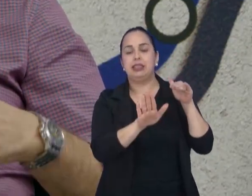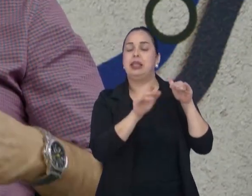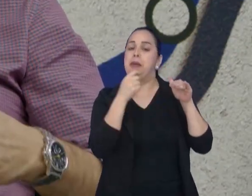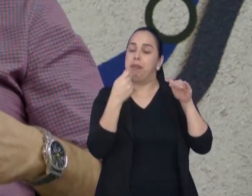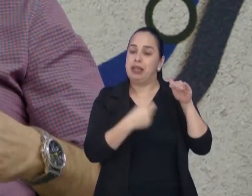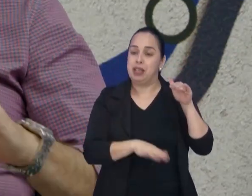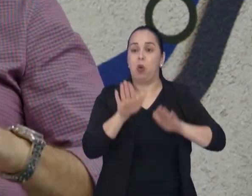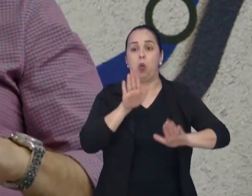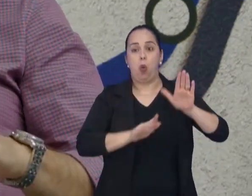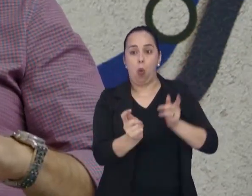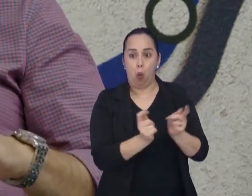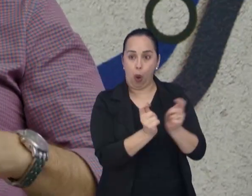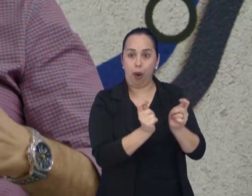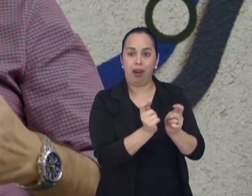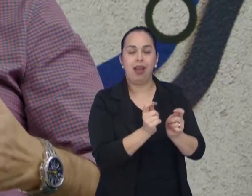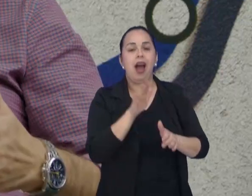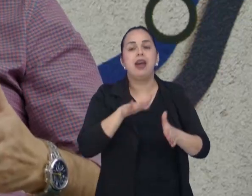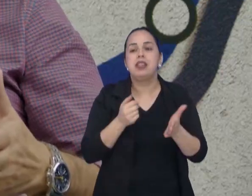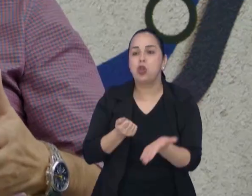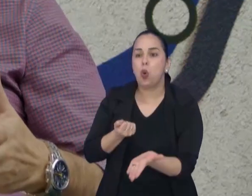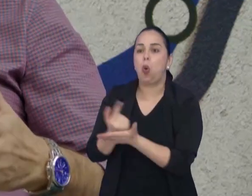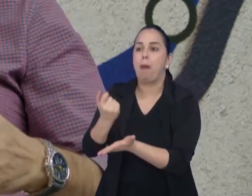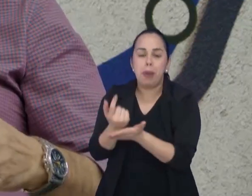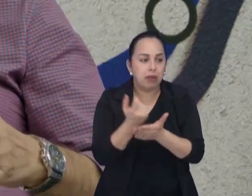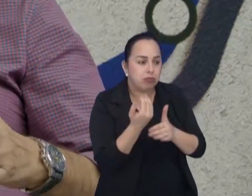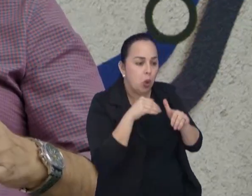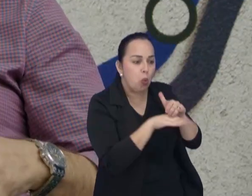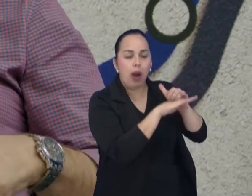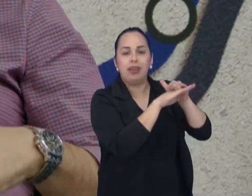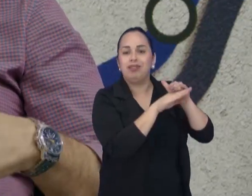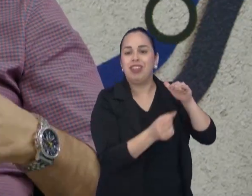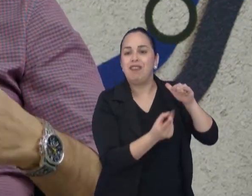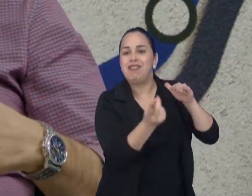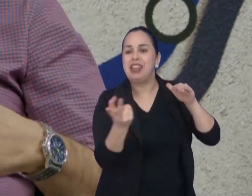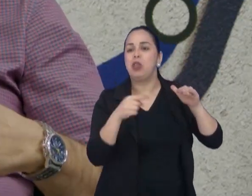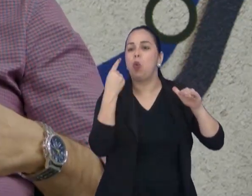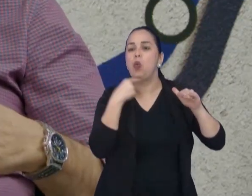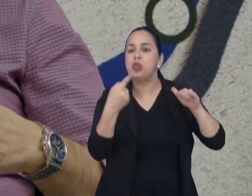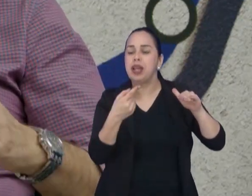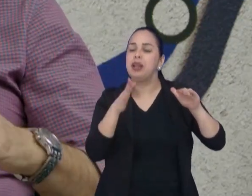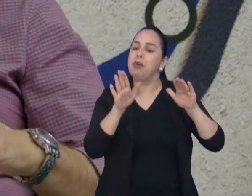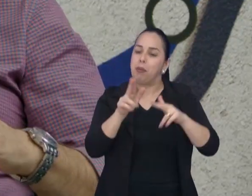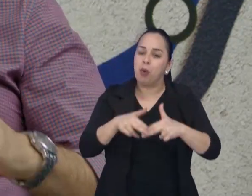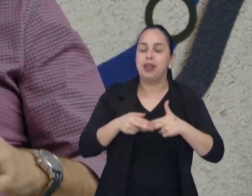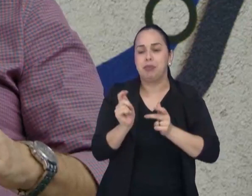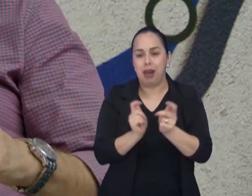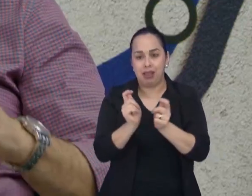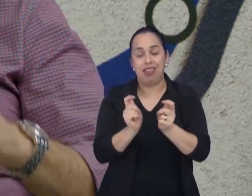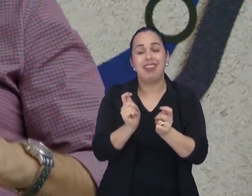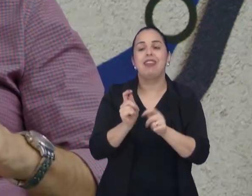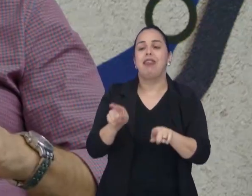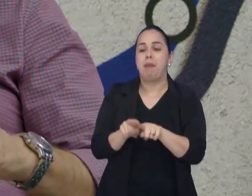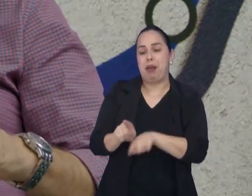ele investe e fica parado, não rende nada para ele. Então, ele tem realmente, como você tinha falado já no outro bloco, o planejamento